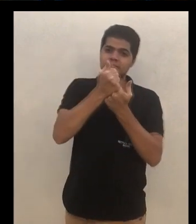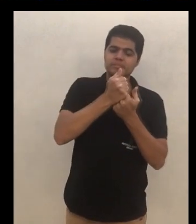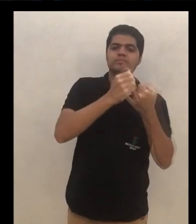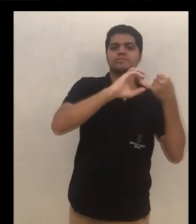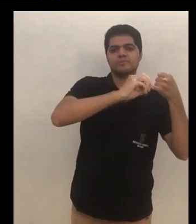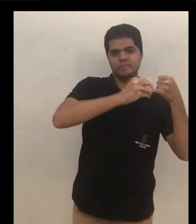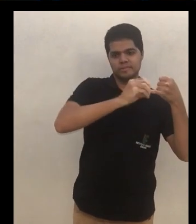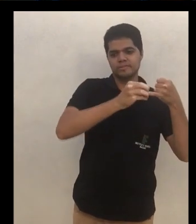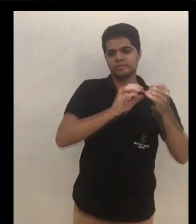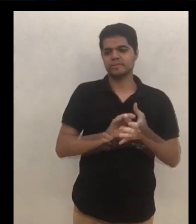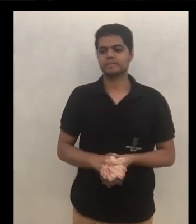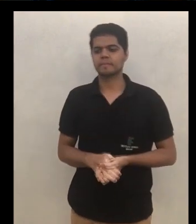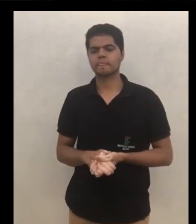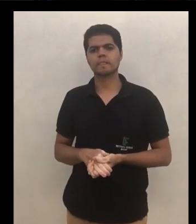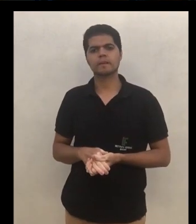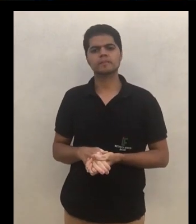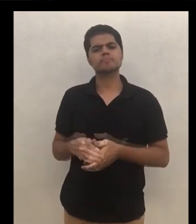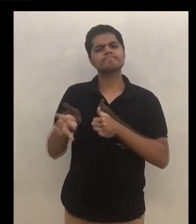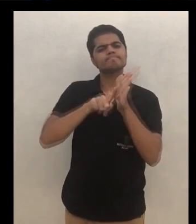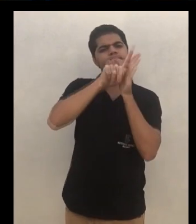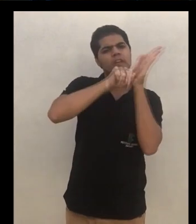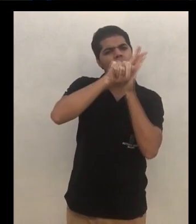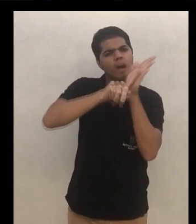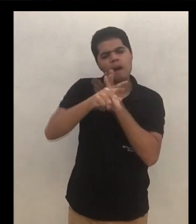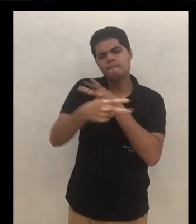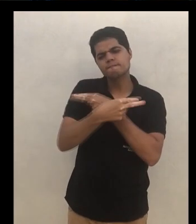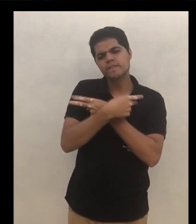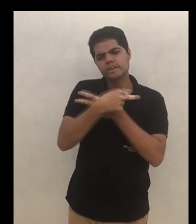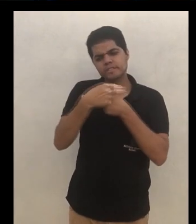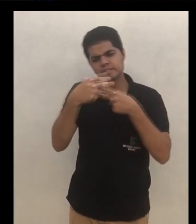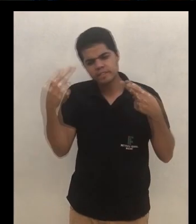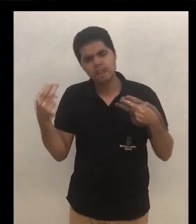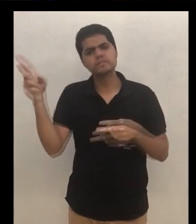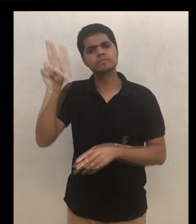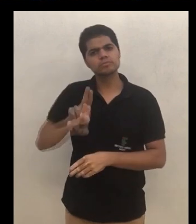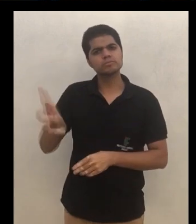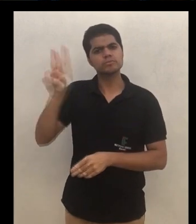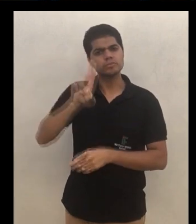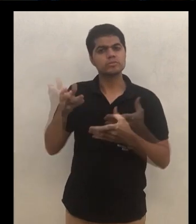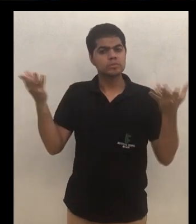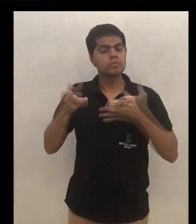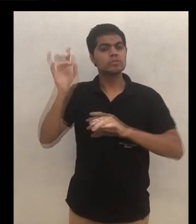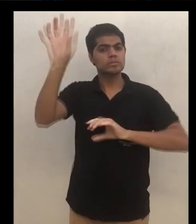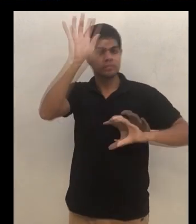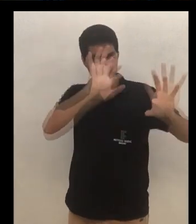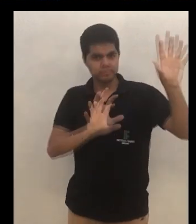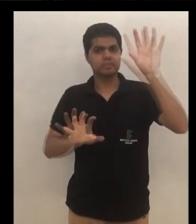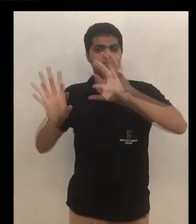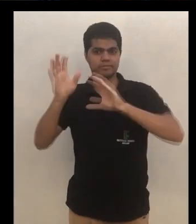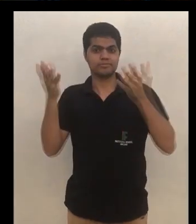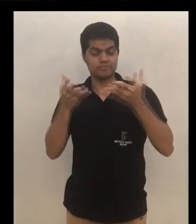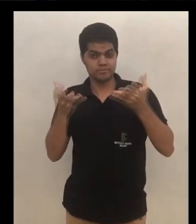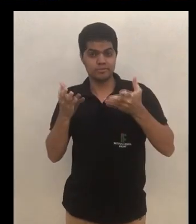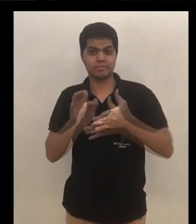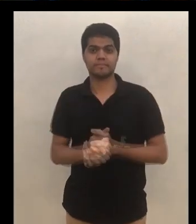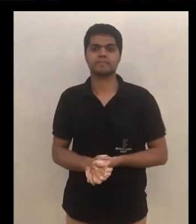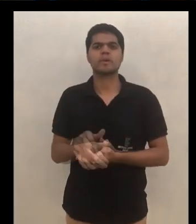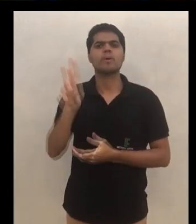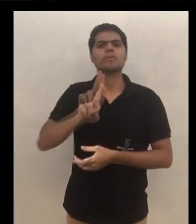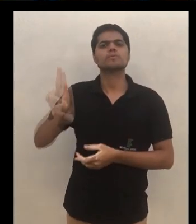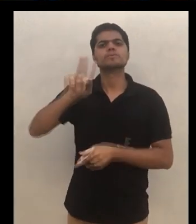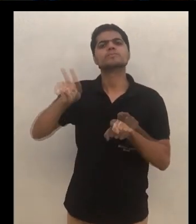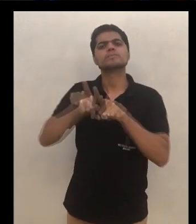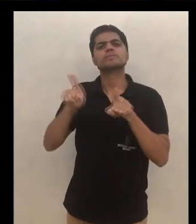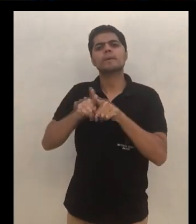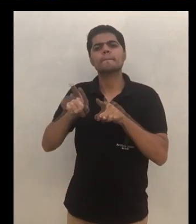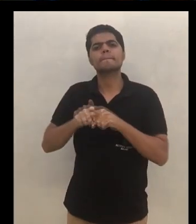soja. A gente tentou buscar várias variedades que estão sendo utilizadas na nossa região. Nós utilizamos